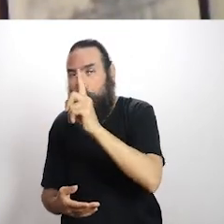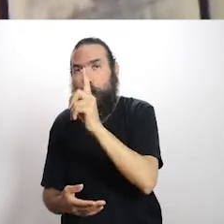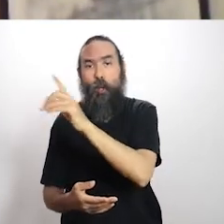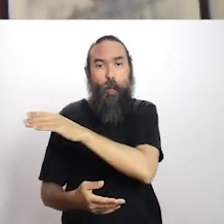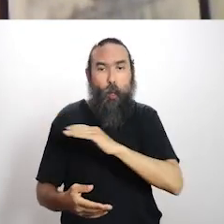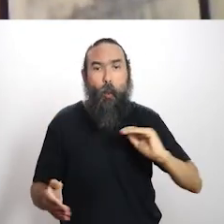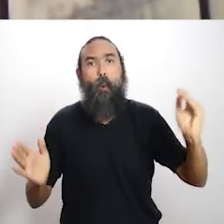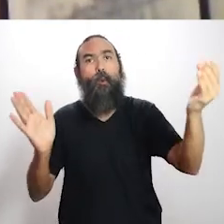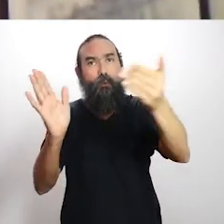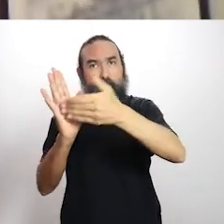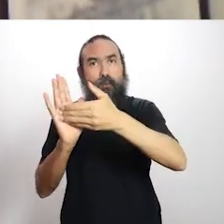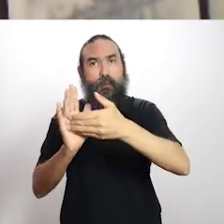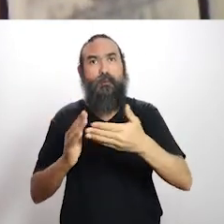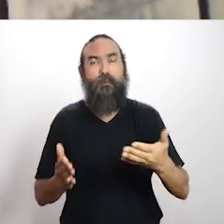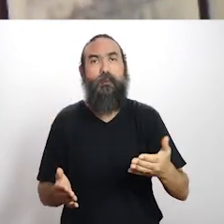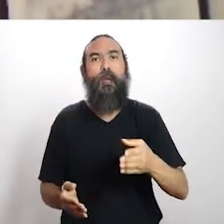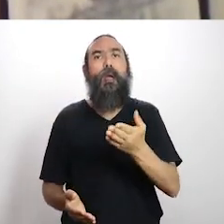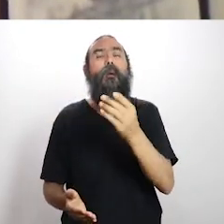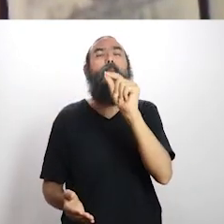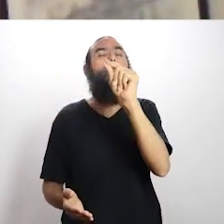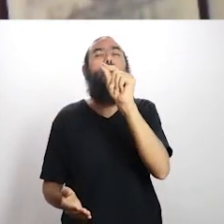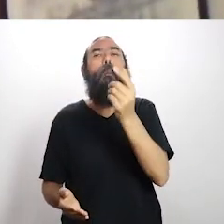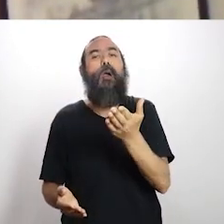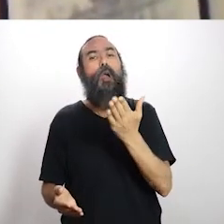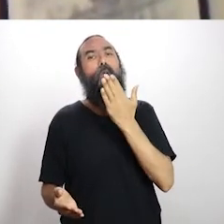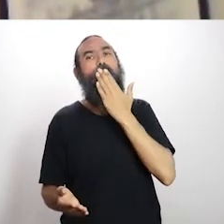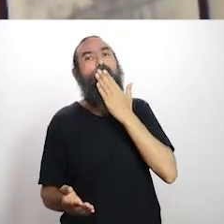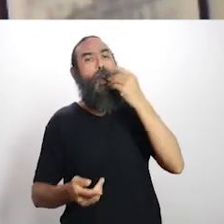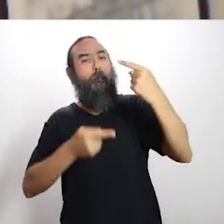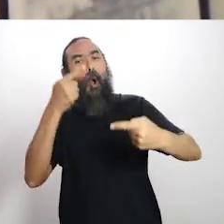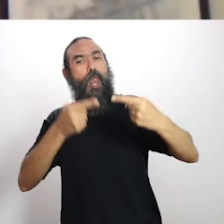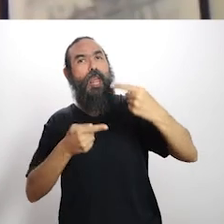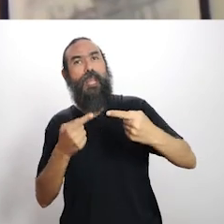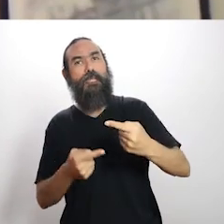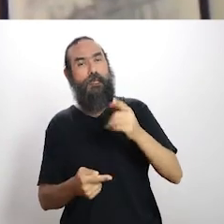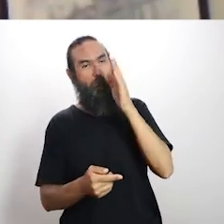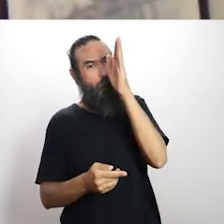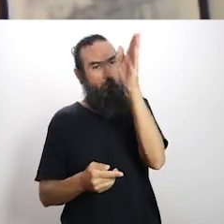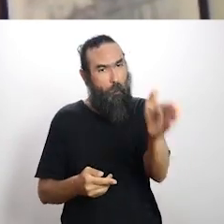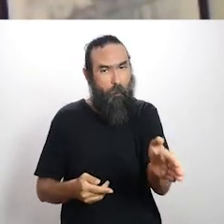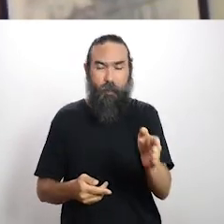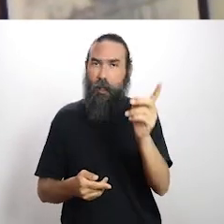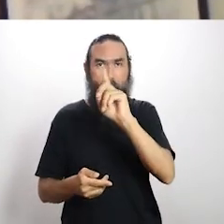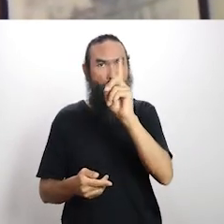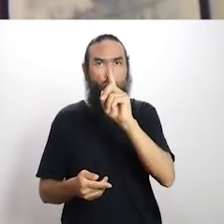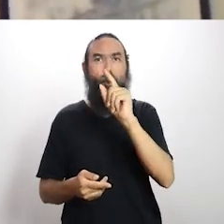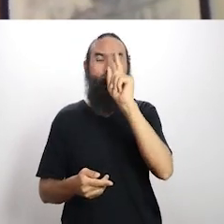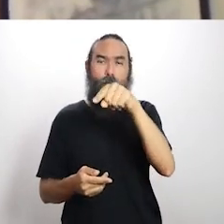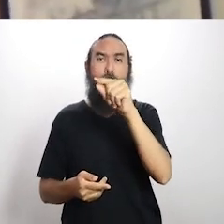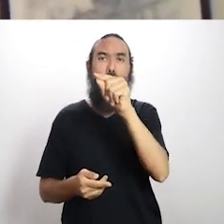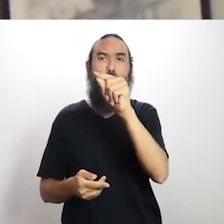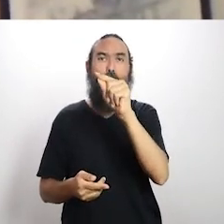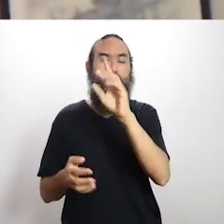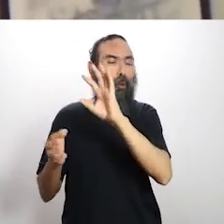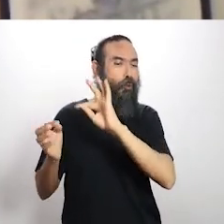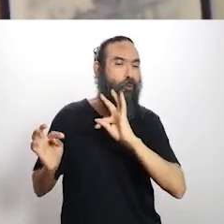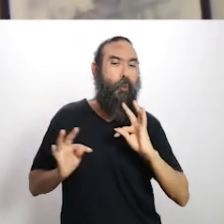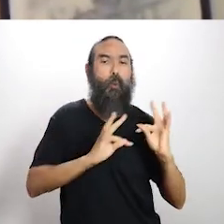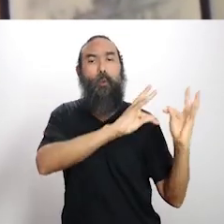foi pensado dessa forma é preciso que a gente zele muito na hora da